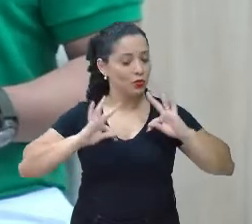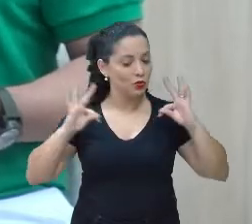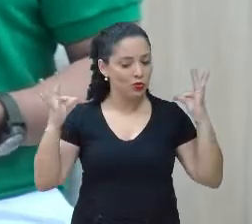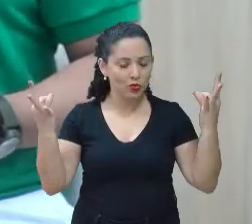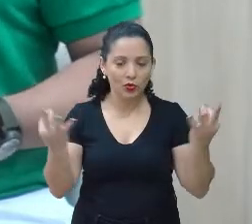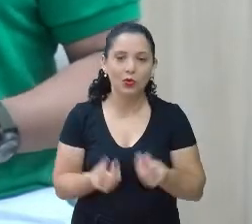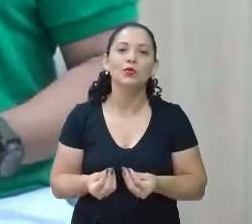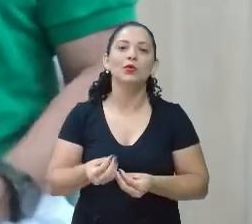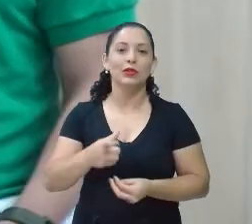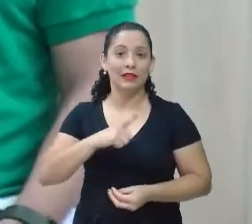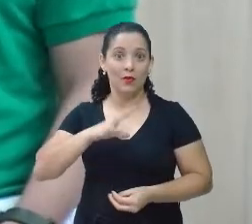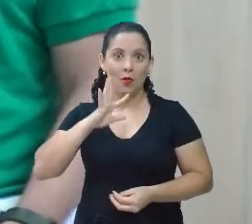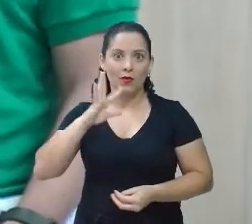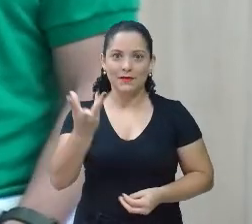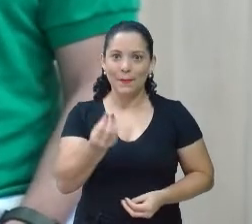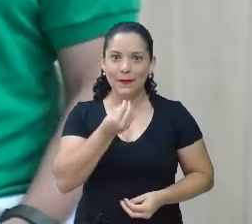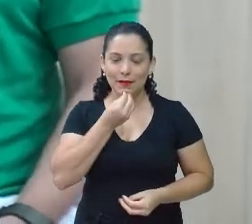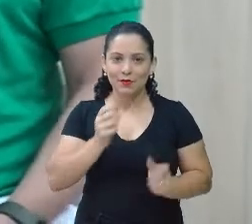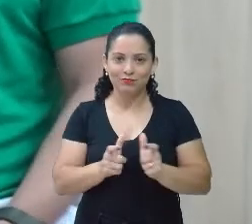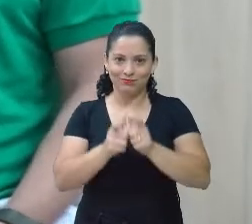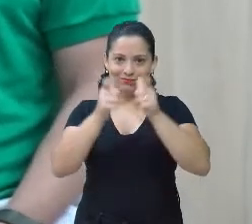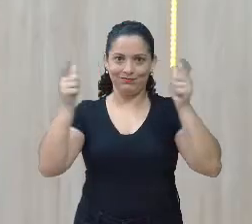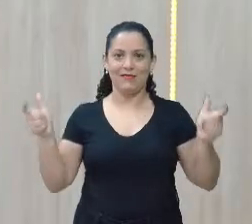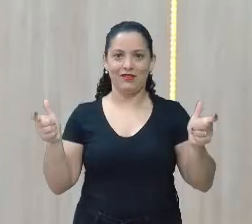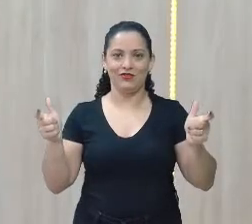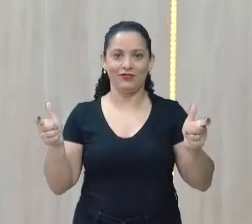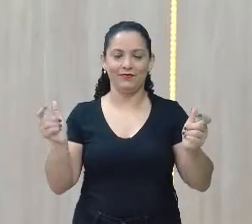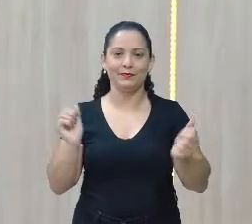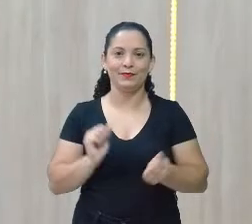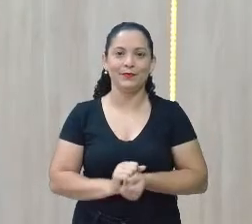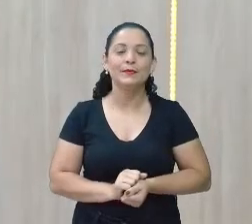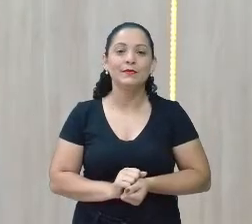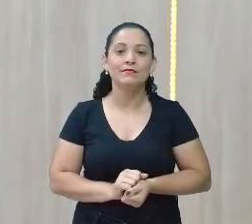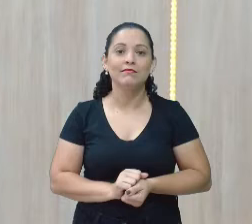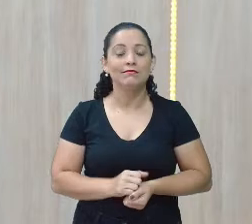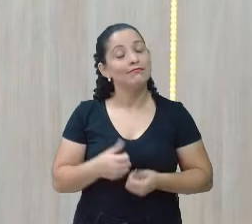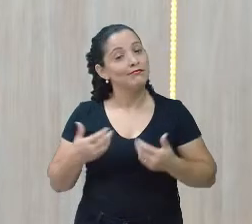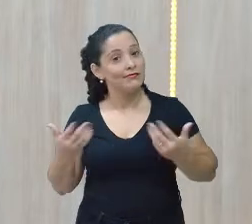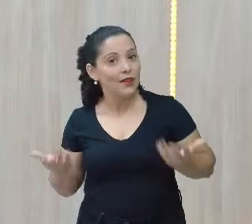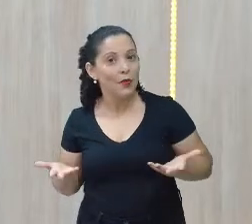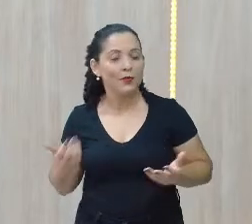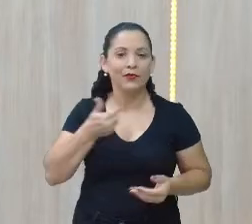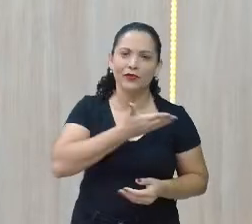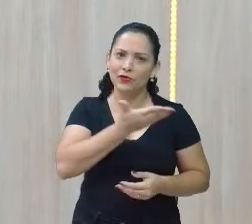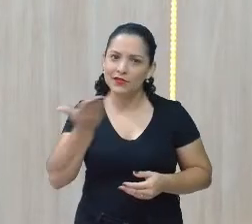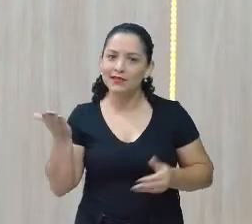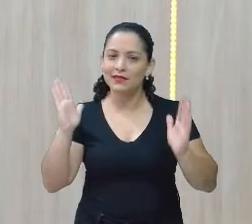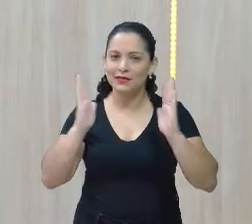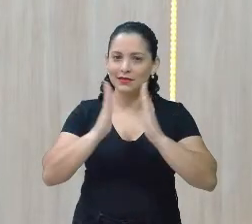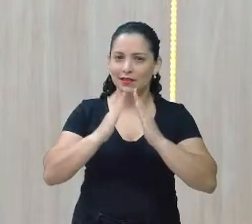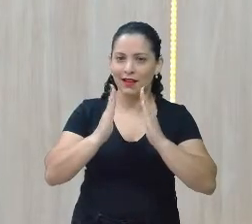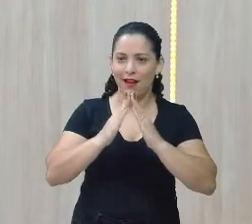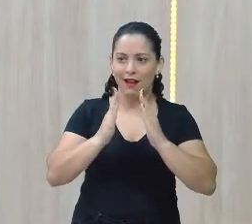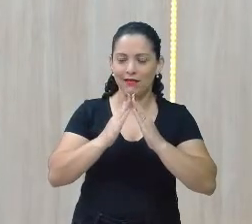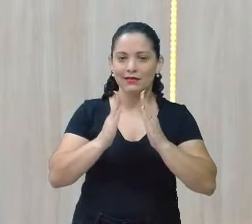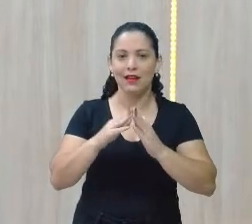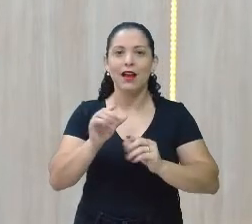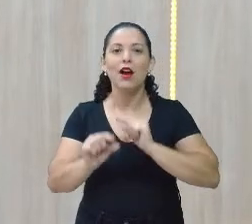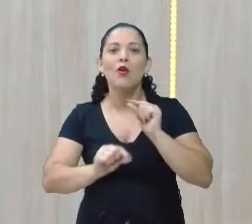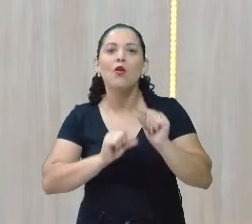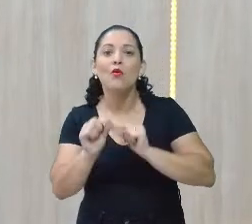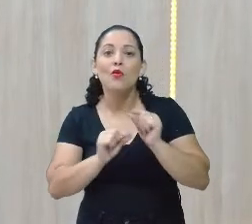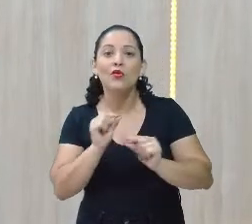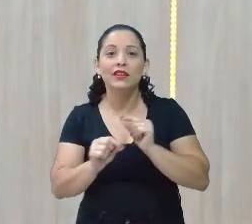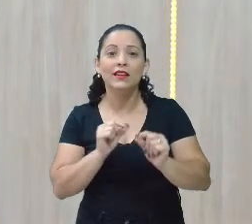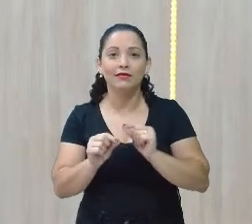conhecimento de qualquer forma, tá bom? Não esqueça disso. Então, muito bem. Vocês devem ter em casa alguém que realmente tem alguma trava com o